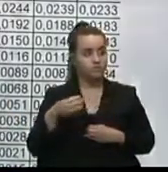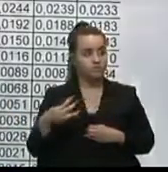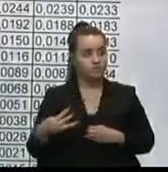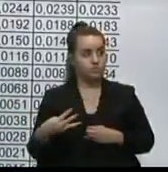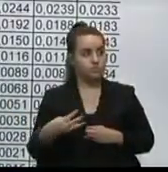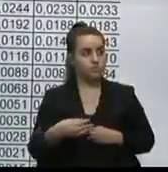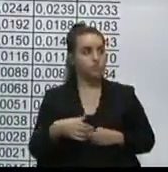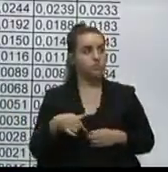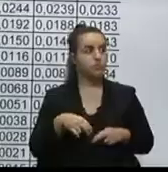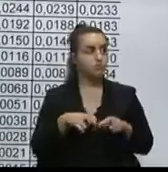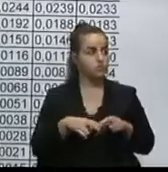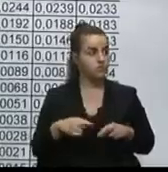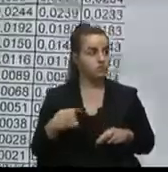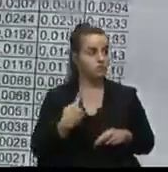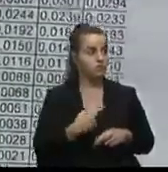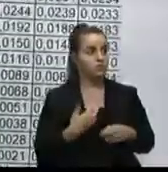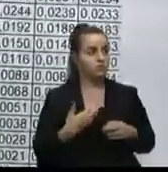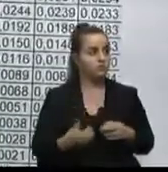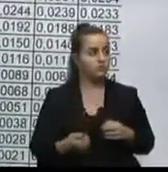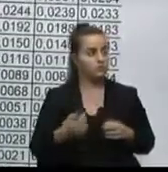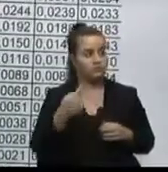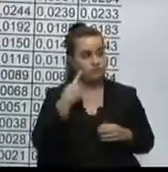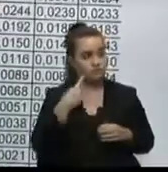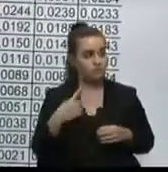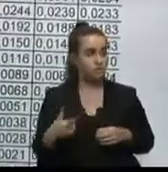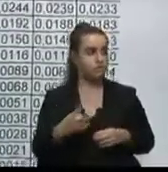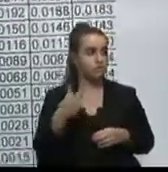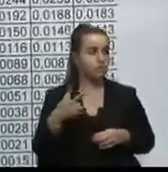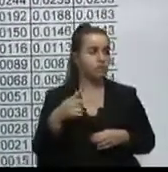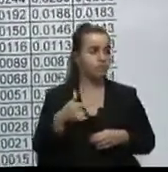0,03. Por isso que nós vamos considerar o valor menos